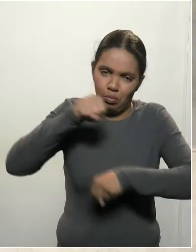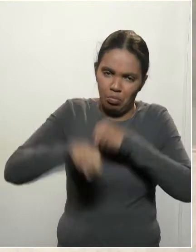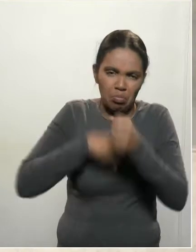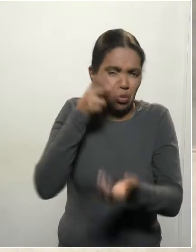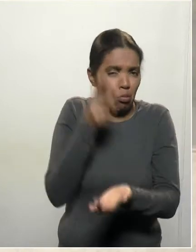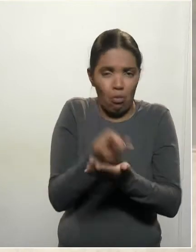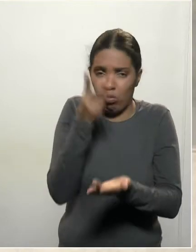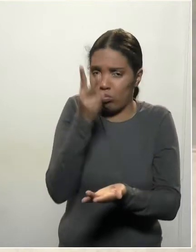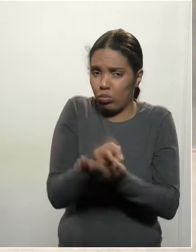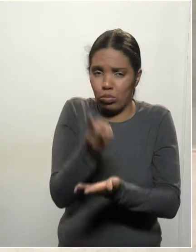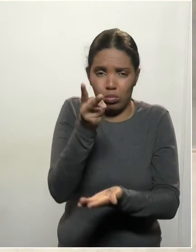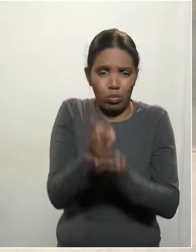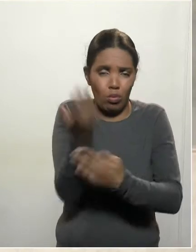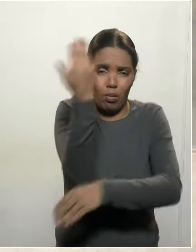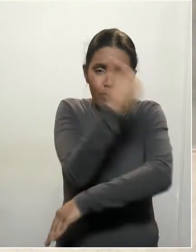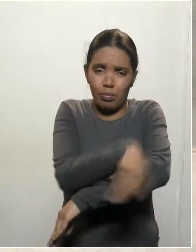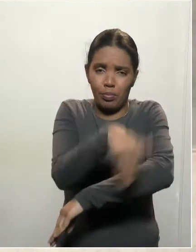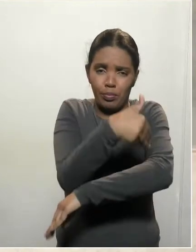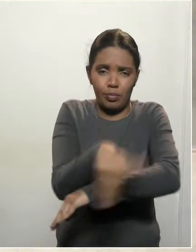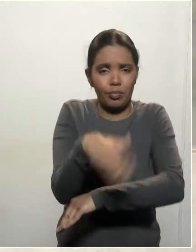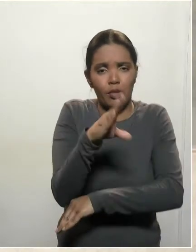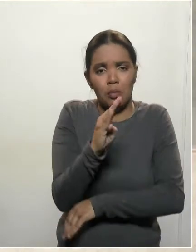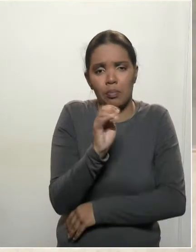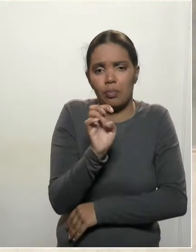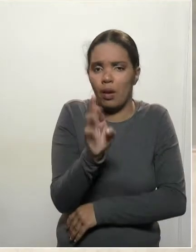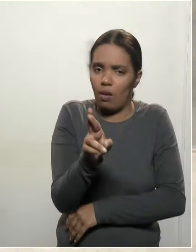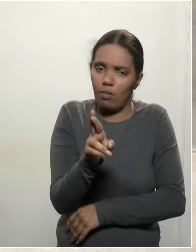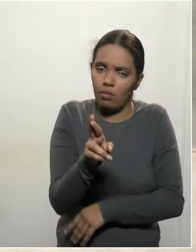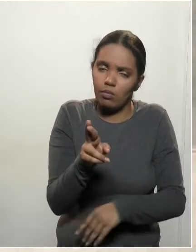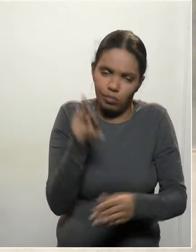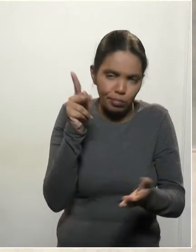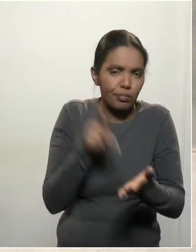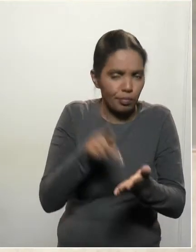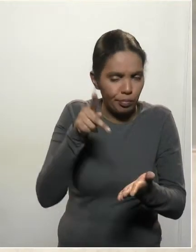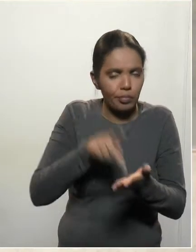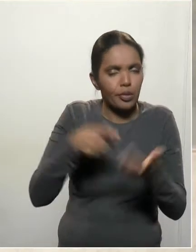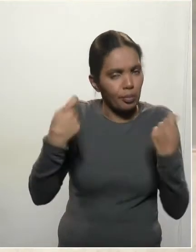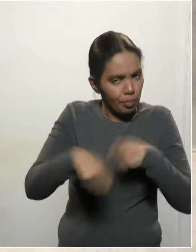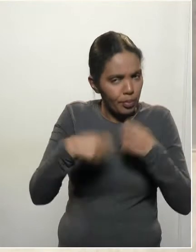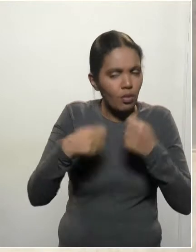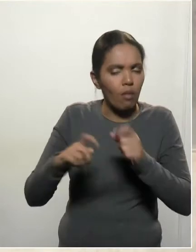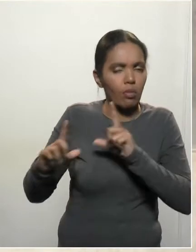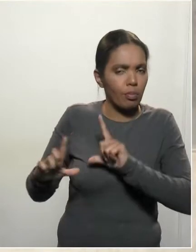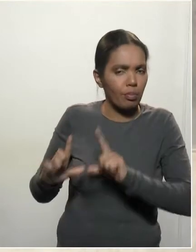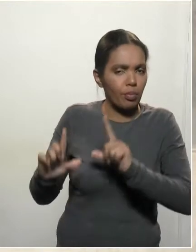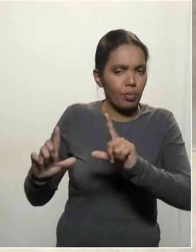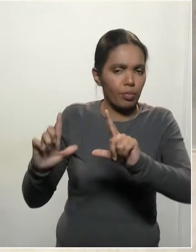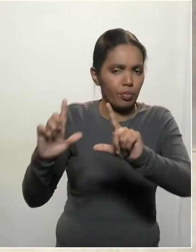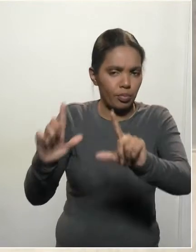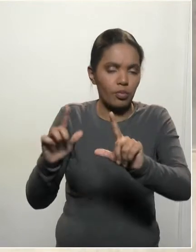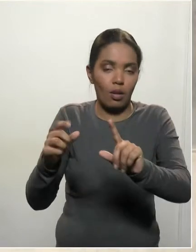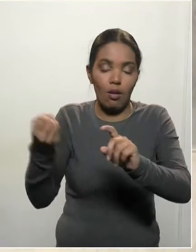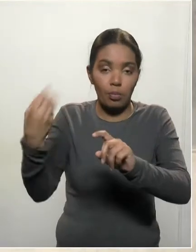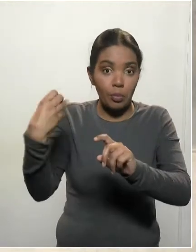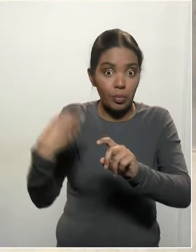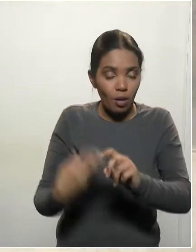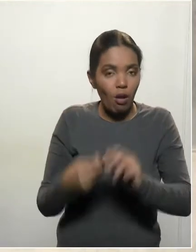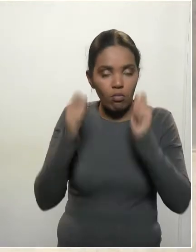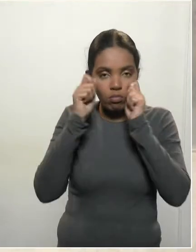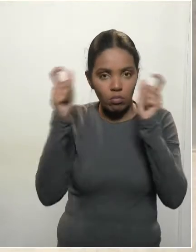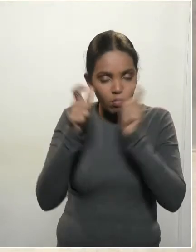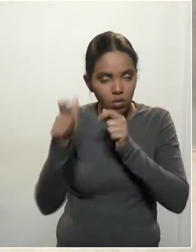rodando intensamente por essas rodovias e, de fato, a sinalização seria muito bem-vinda. Acho que é um tema que tem que ser tratado,